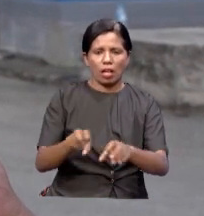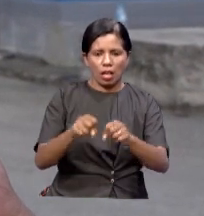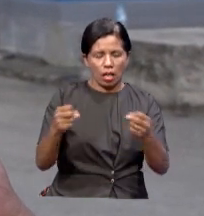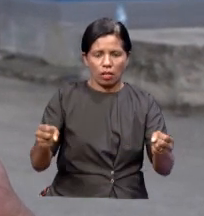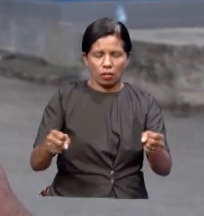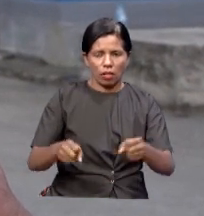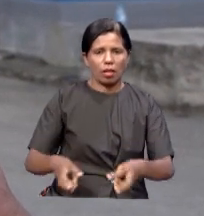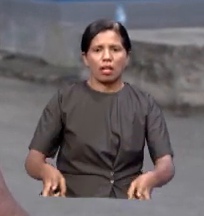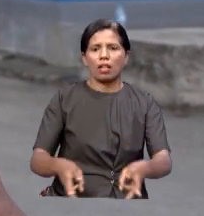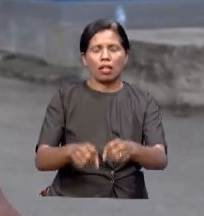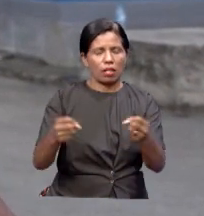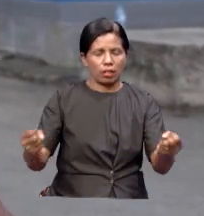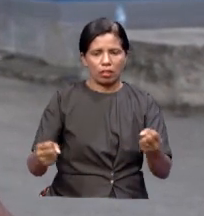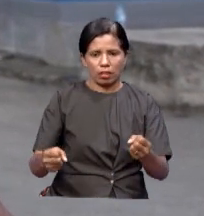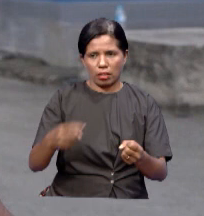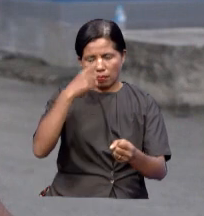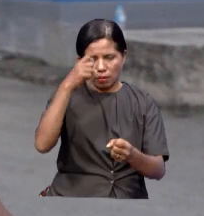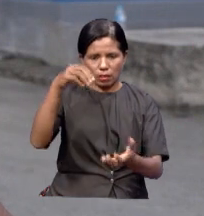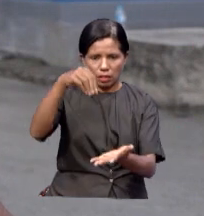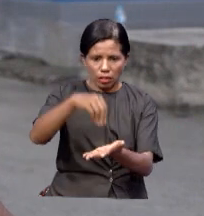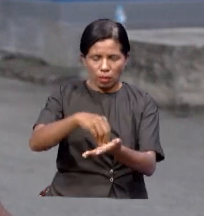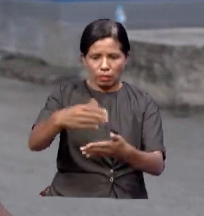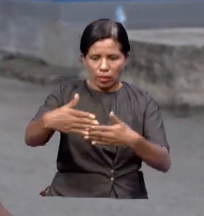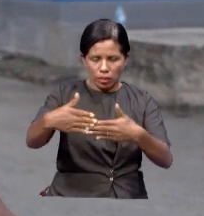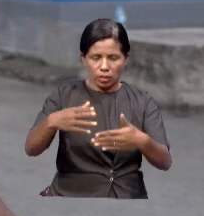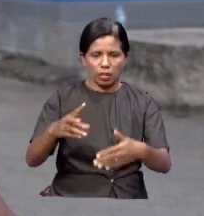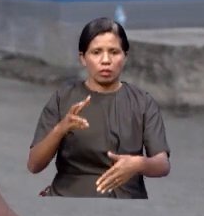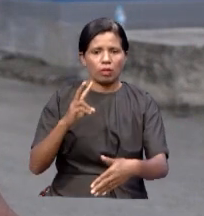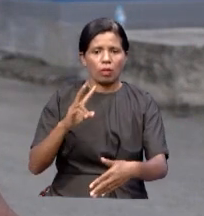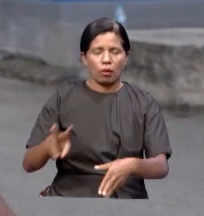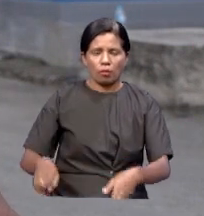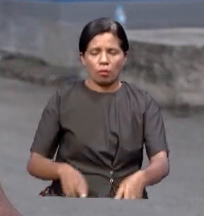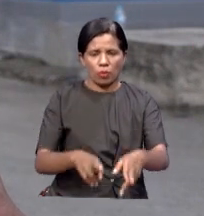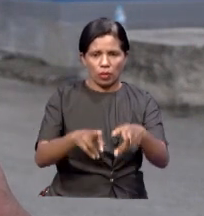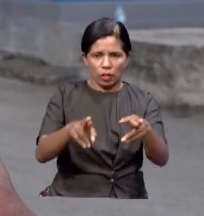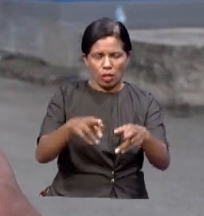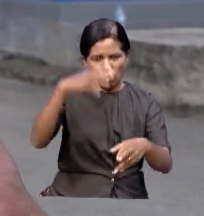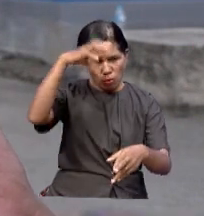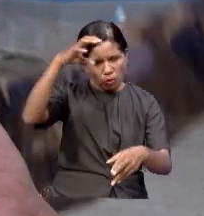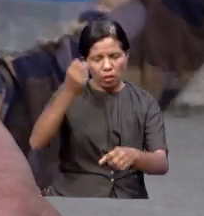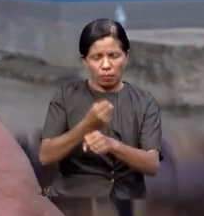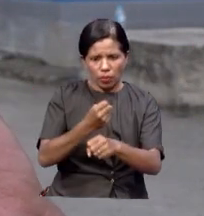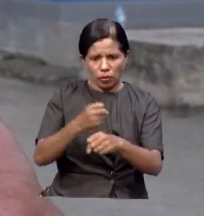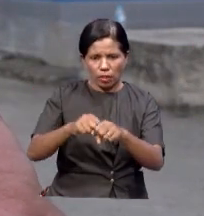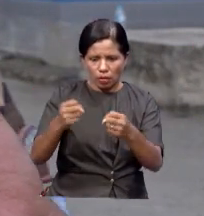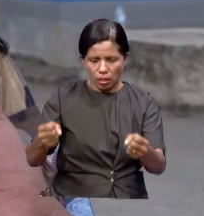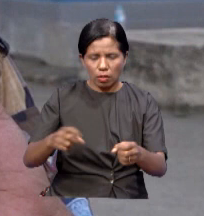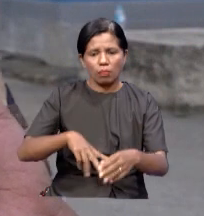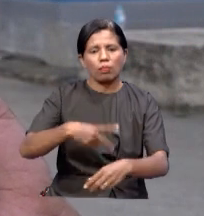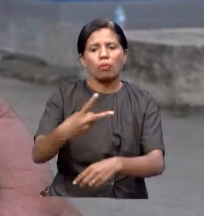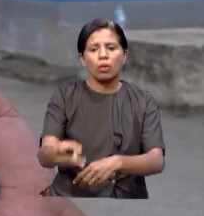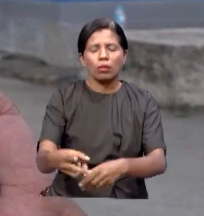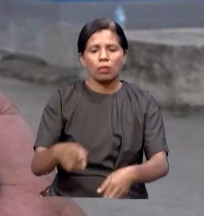e mota nini, wangira udan bot, mota bot, sobo e balun agora mesado. Nessa, e a tecel